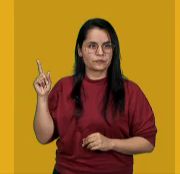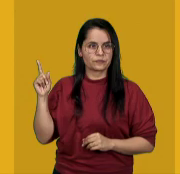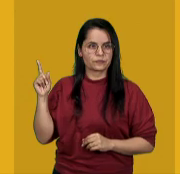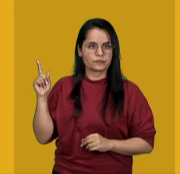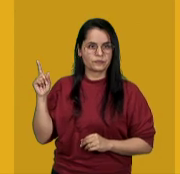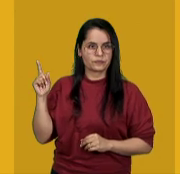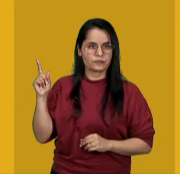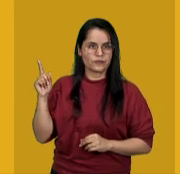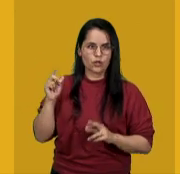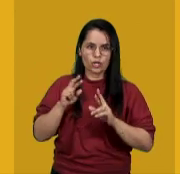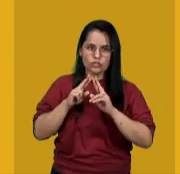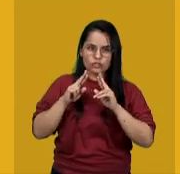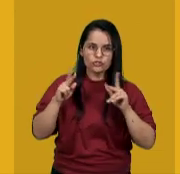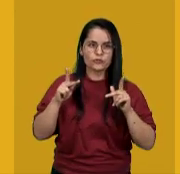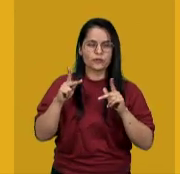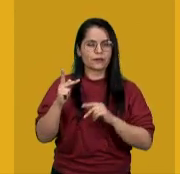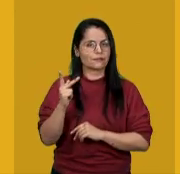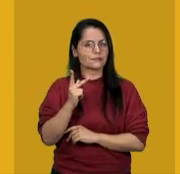nervoso,